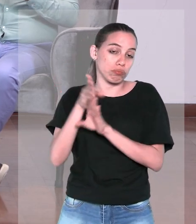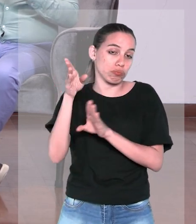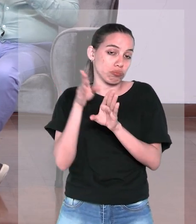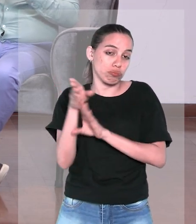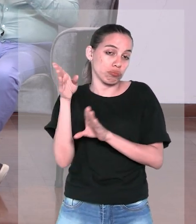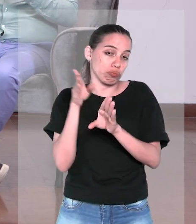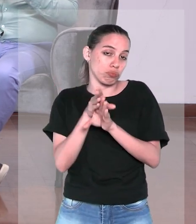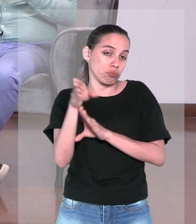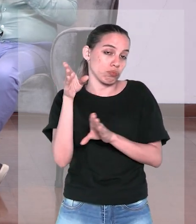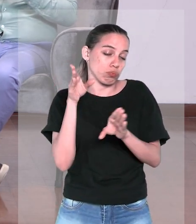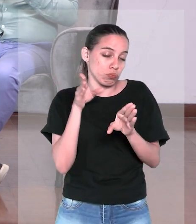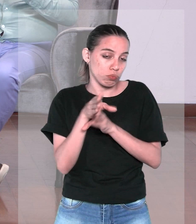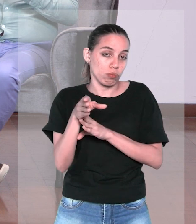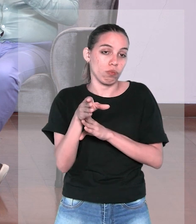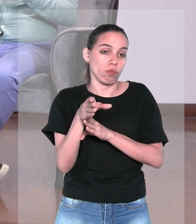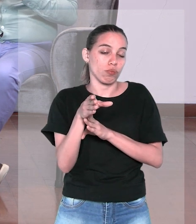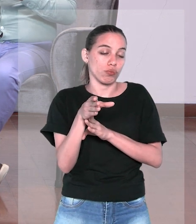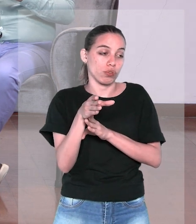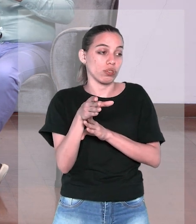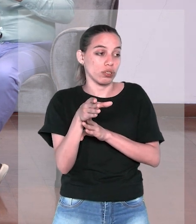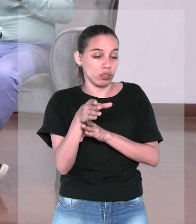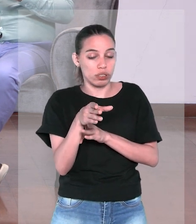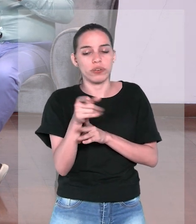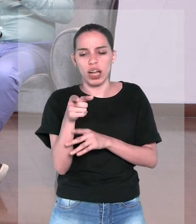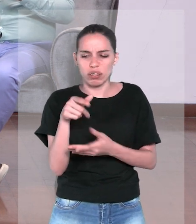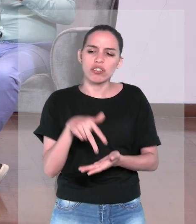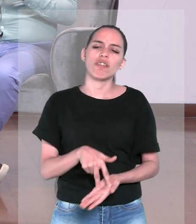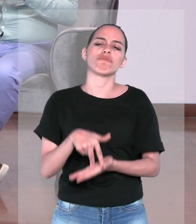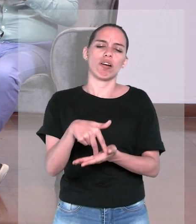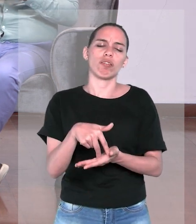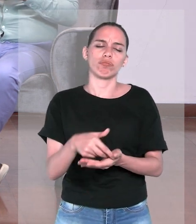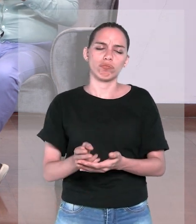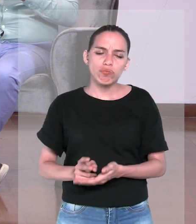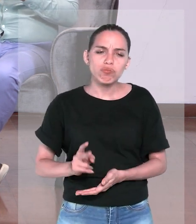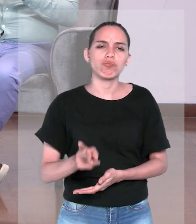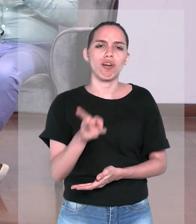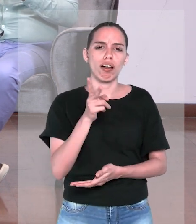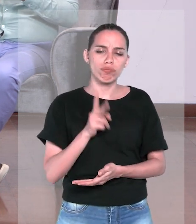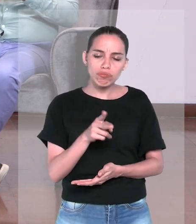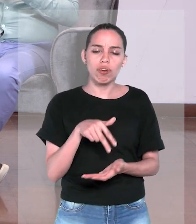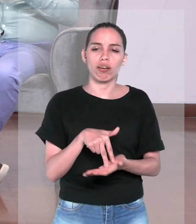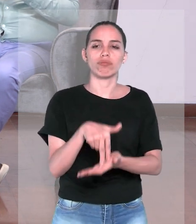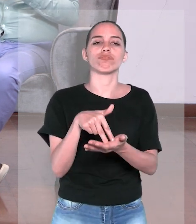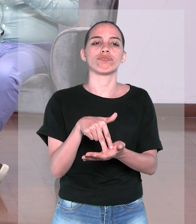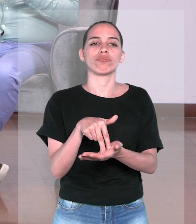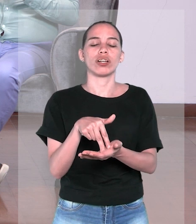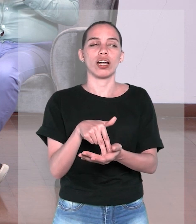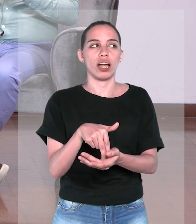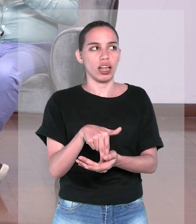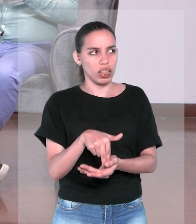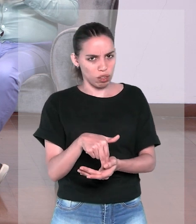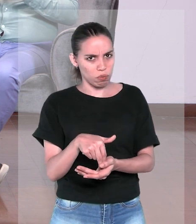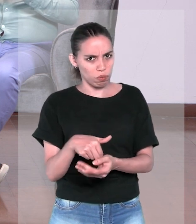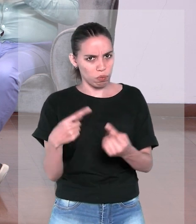que eu passei a calçar sapato com 2 números a menos. Então, o sapato com 2 números a menos era para esmagar